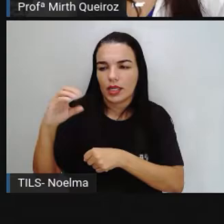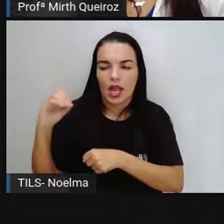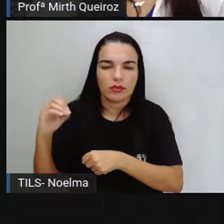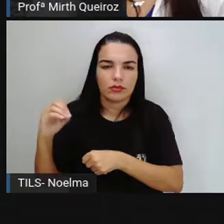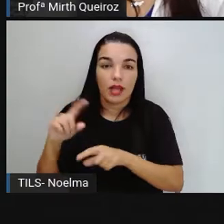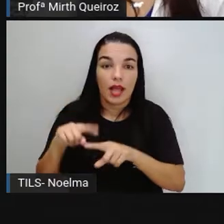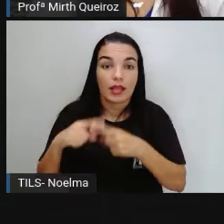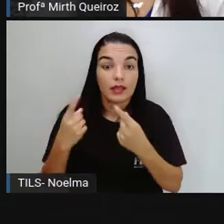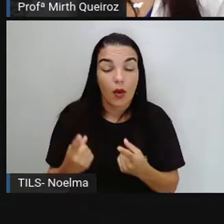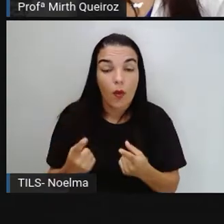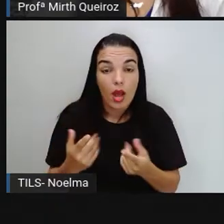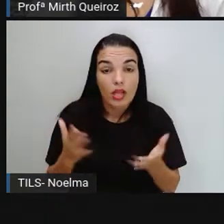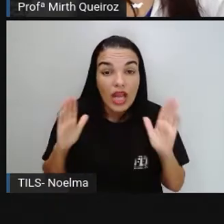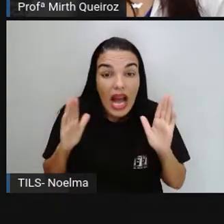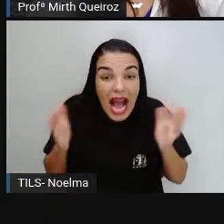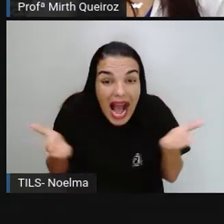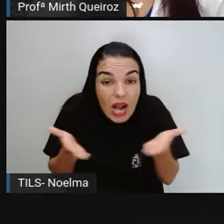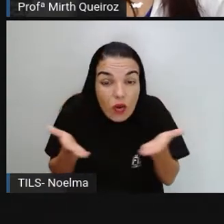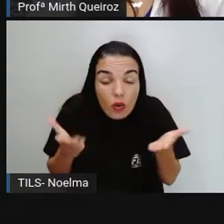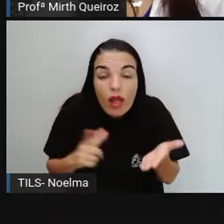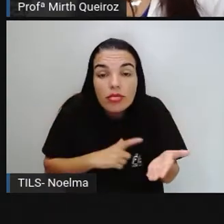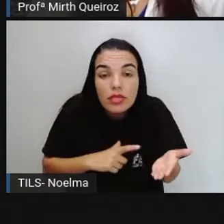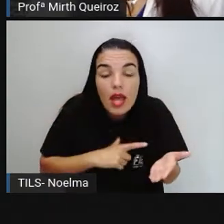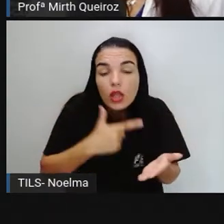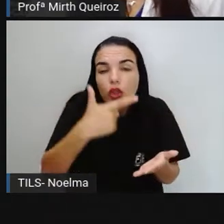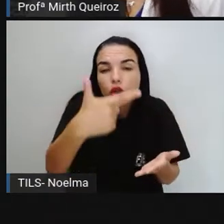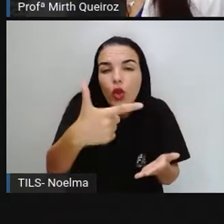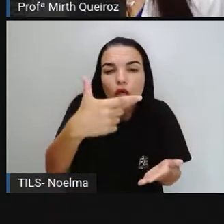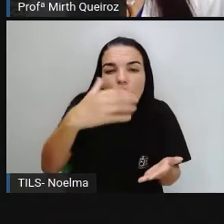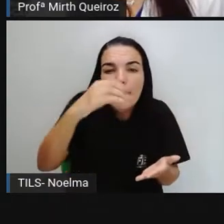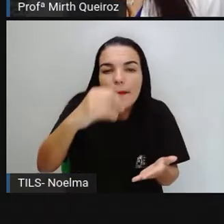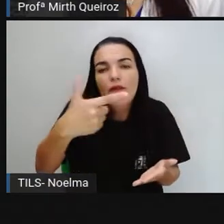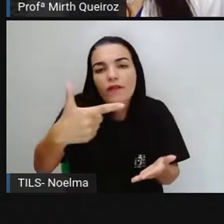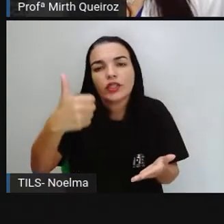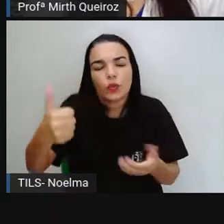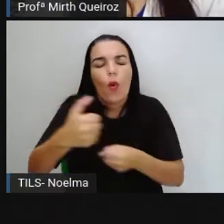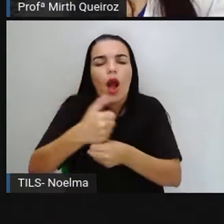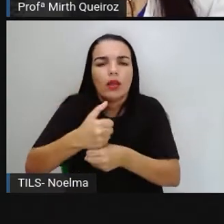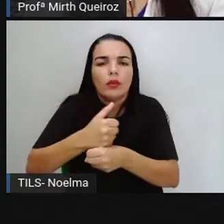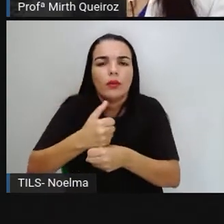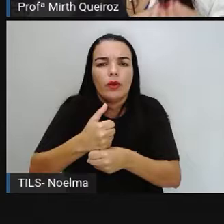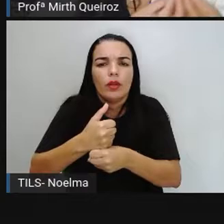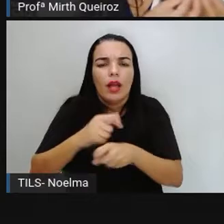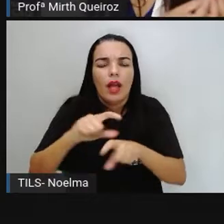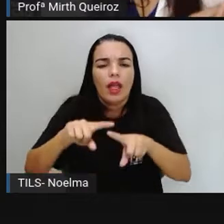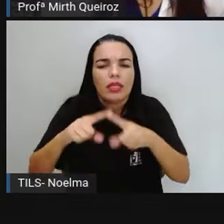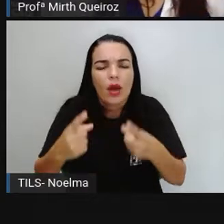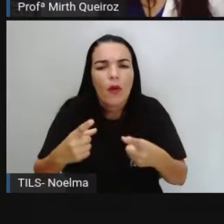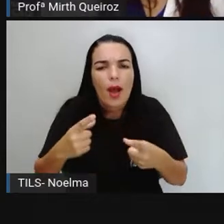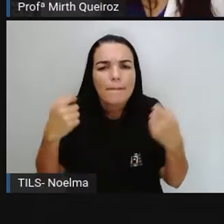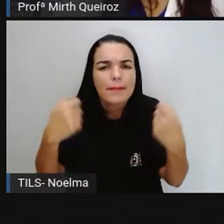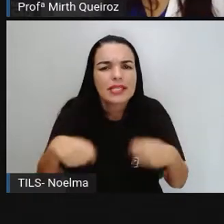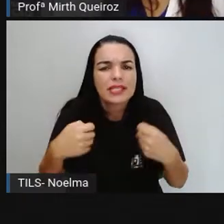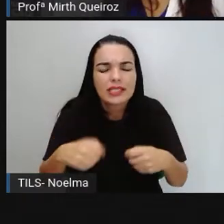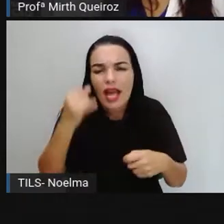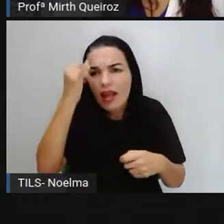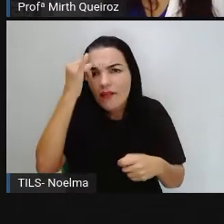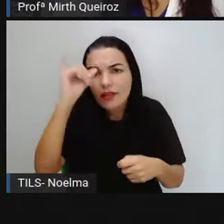2021. E as pessoas continuam tendo a mesma imagem daquele